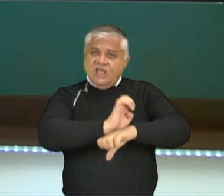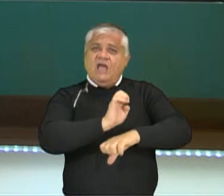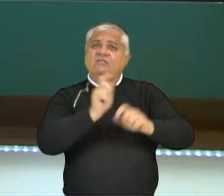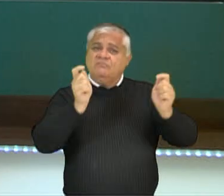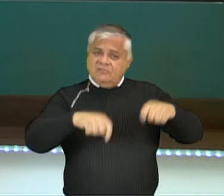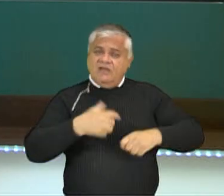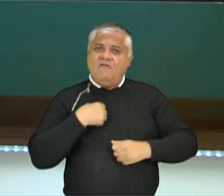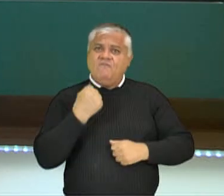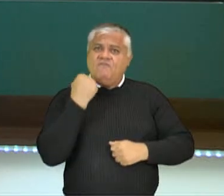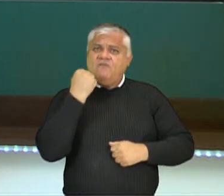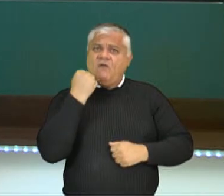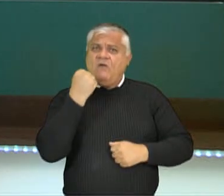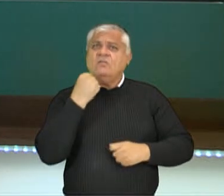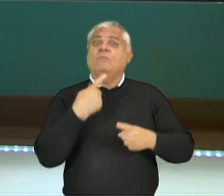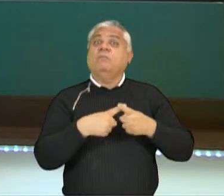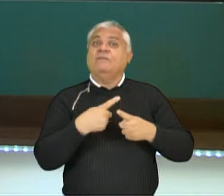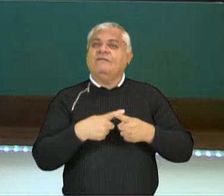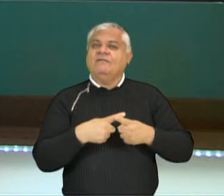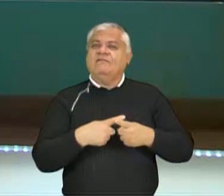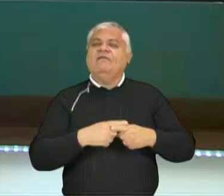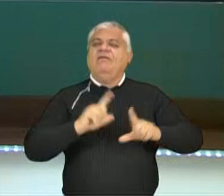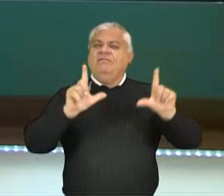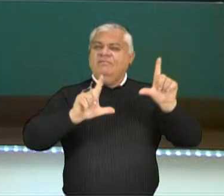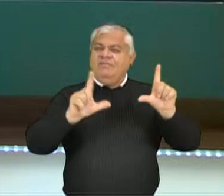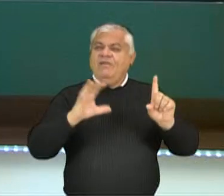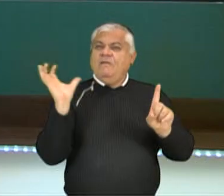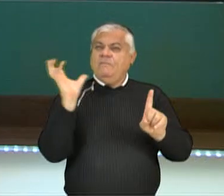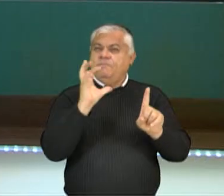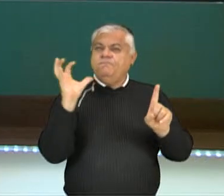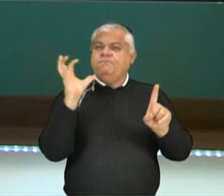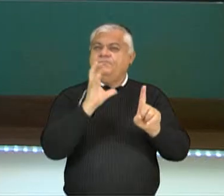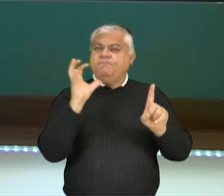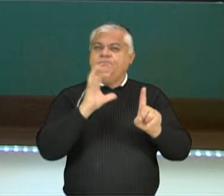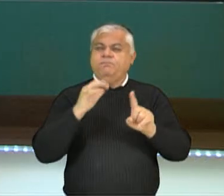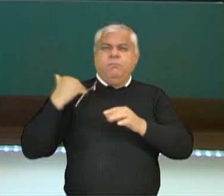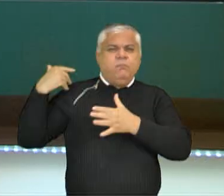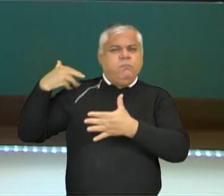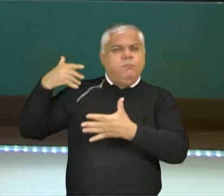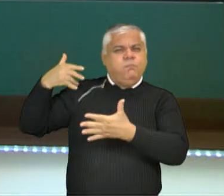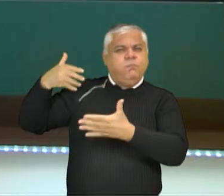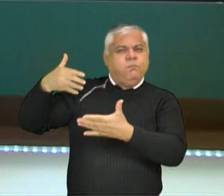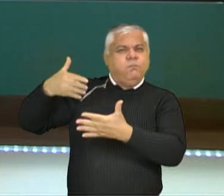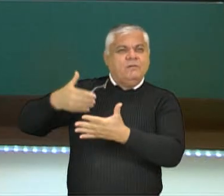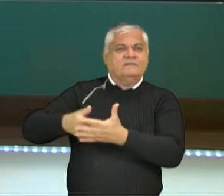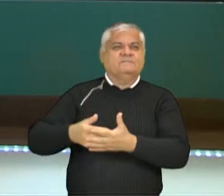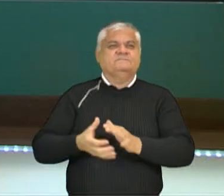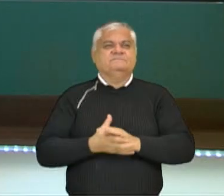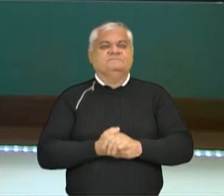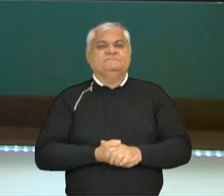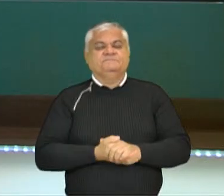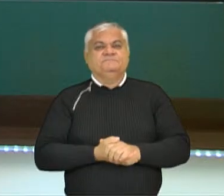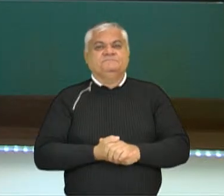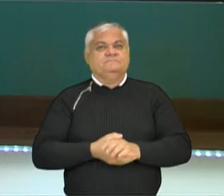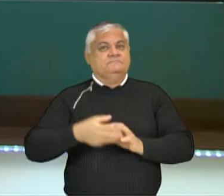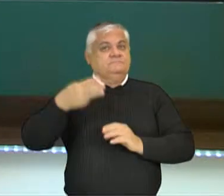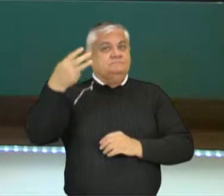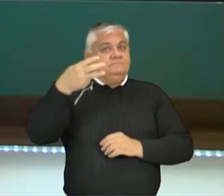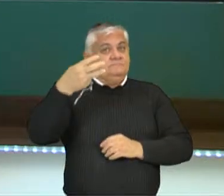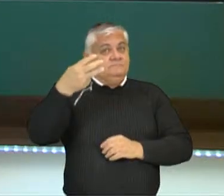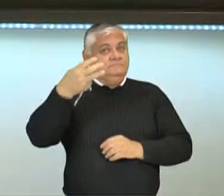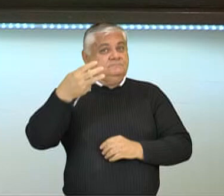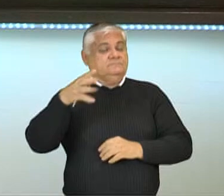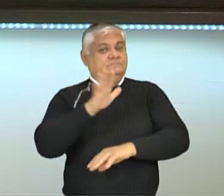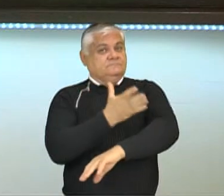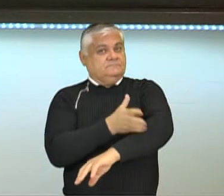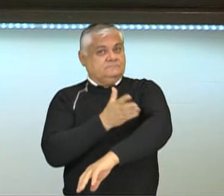muito fortes. Por quê? Por conta de todo esse trabalho que foi feito desde aquela época. E a gente chega no nosso último